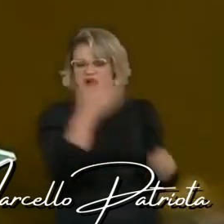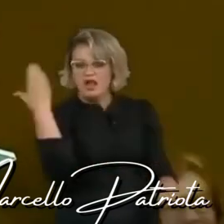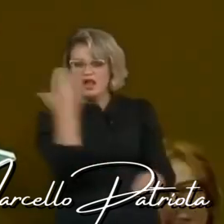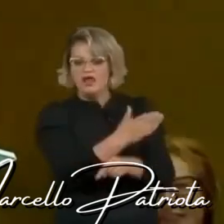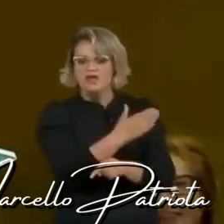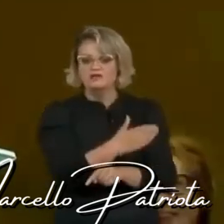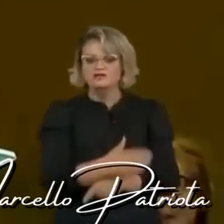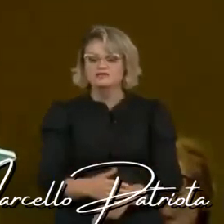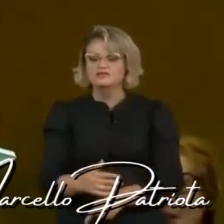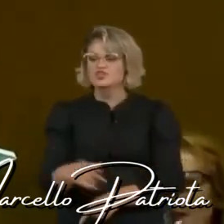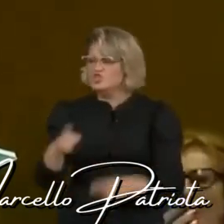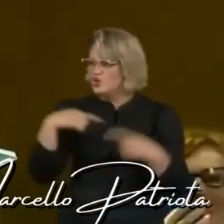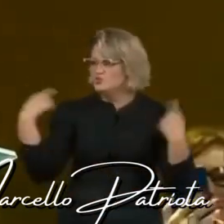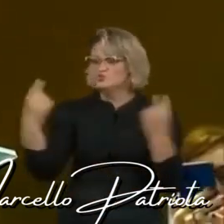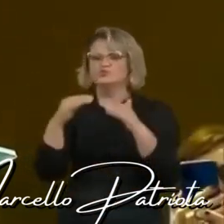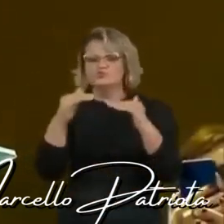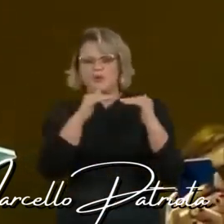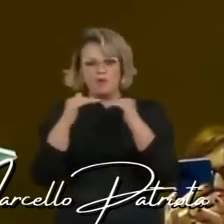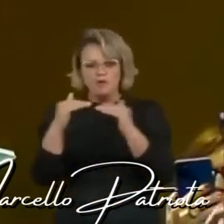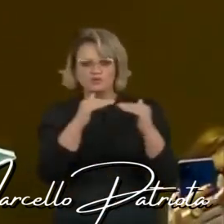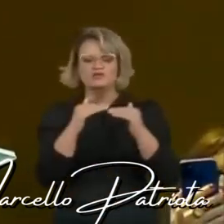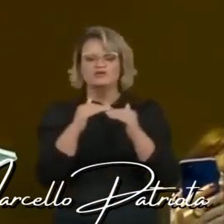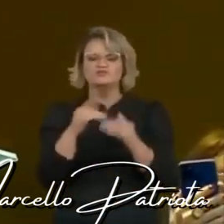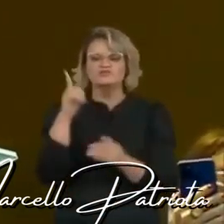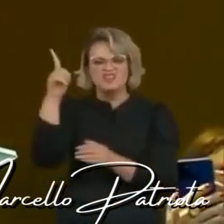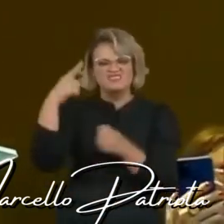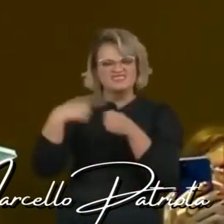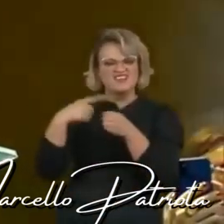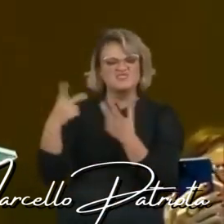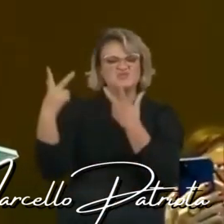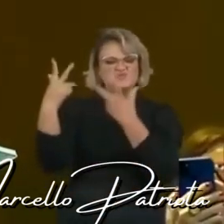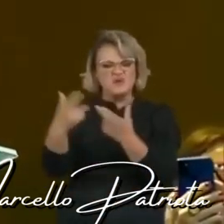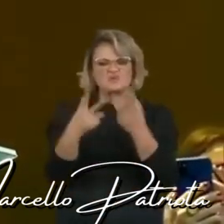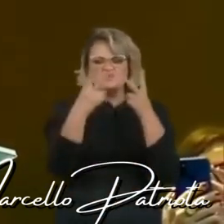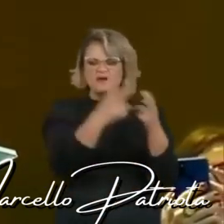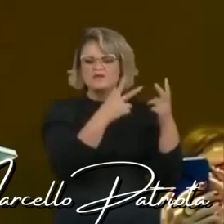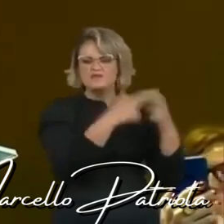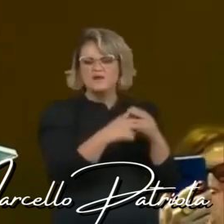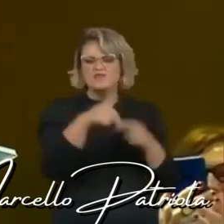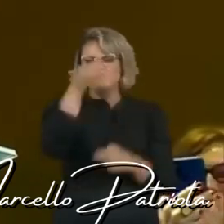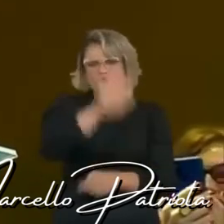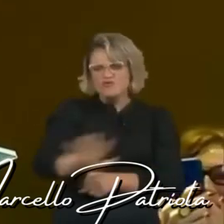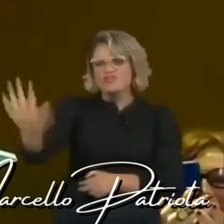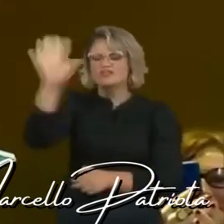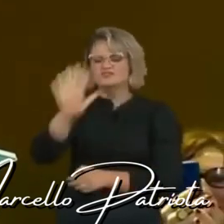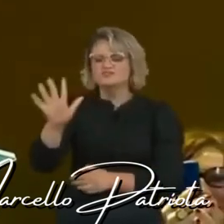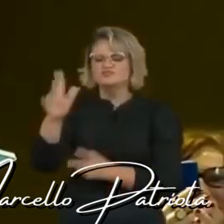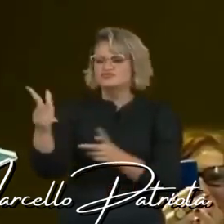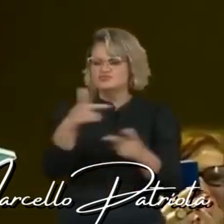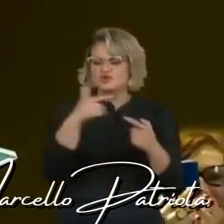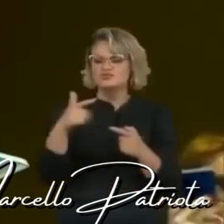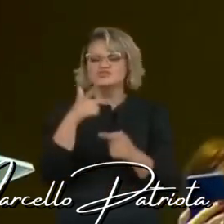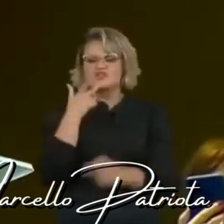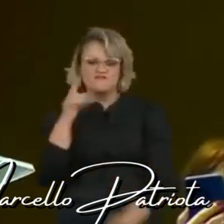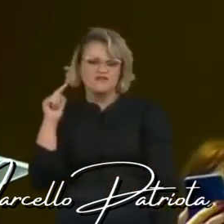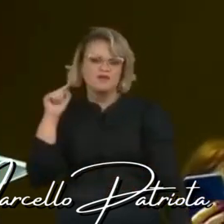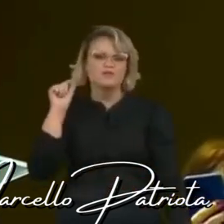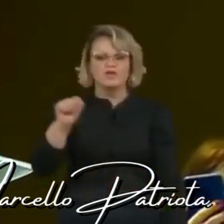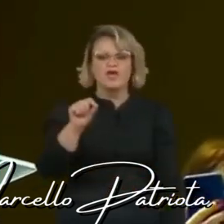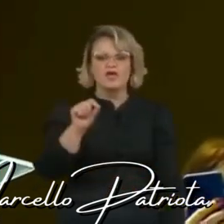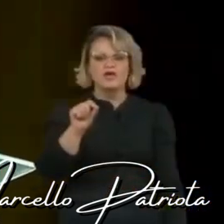voz coletiva, com a voz de São José do Egito, do Pajeú, do Nordeste, que junto eu venho dizer